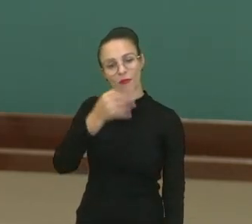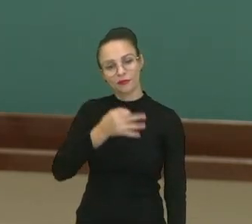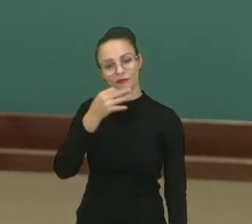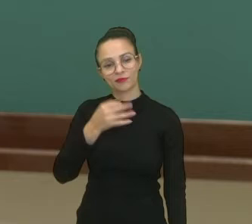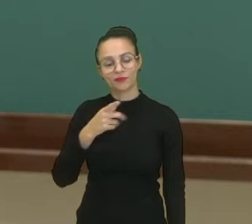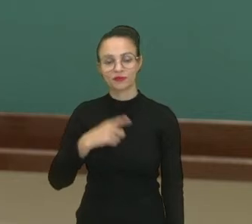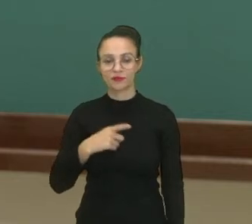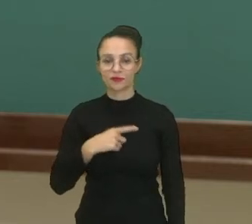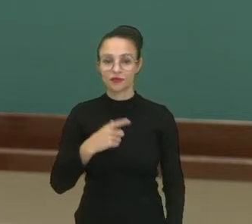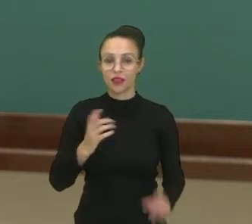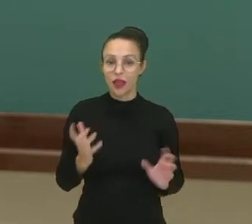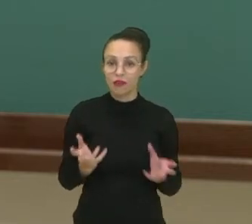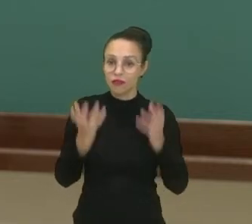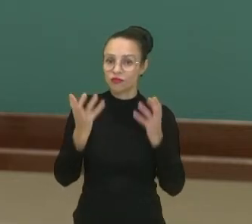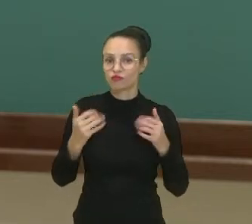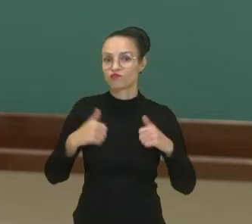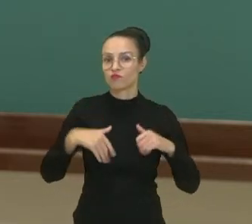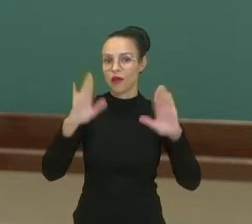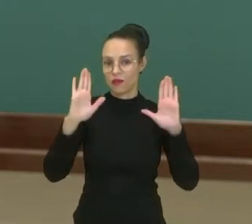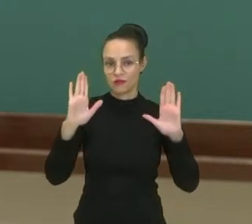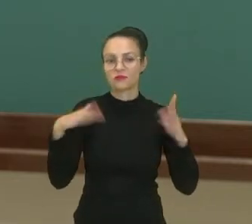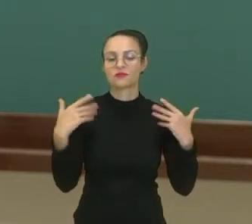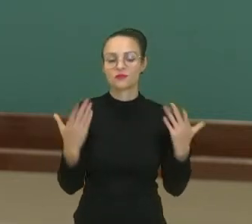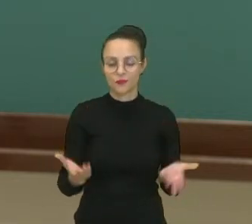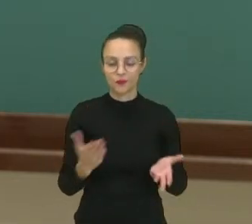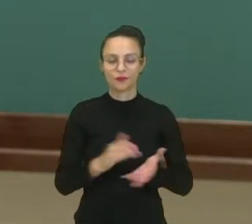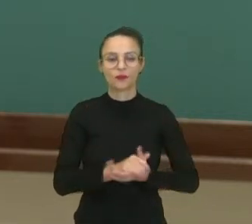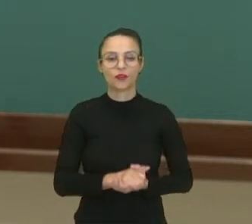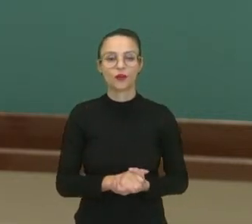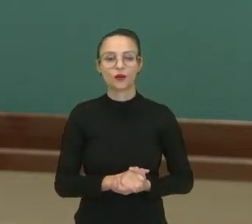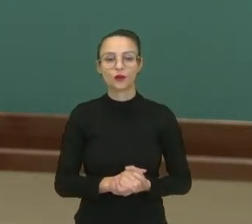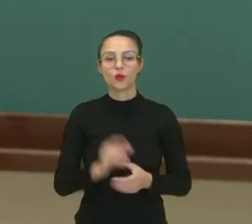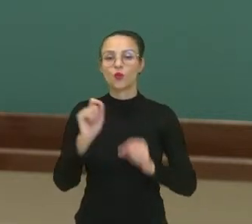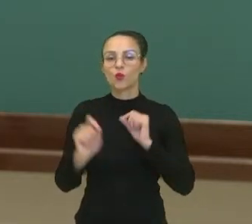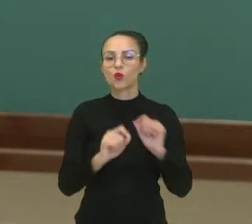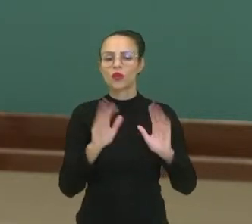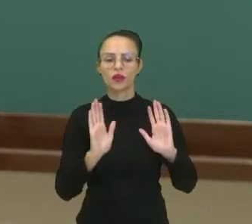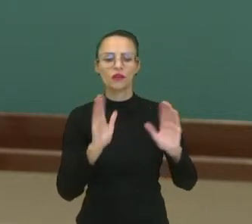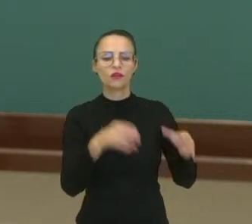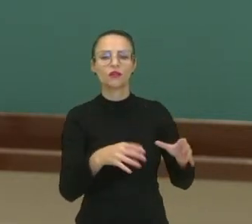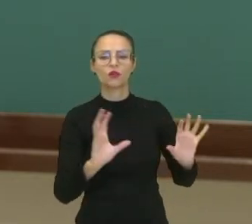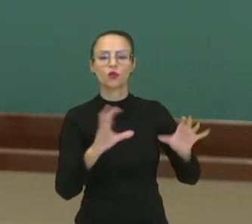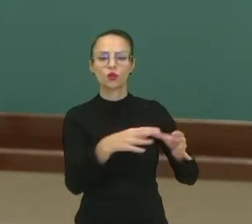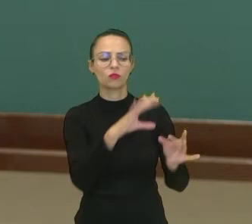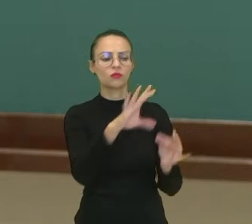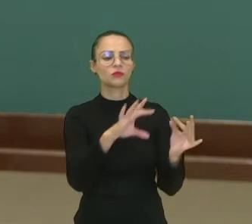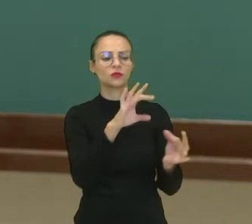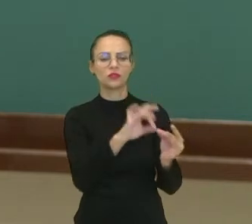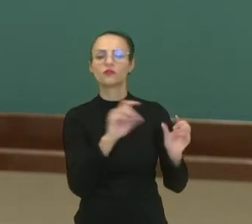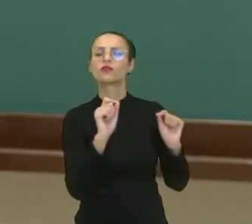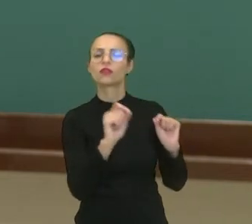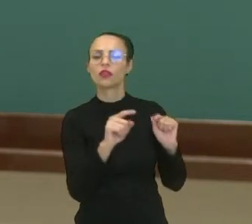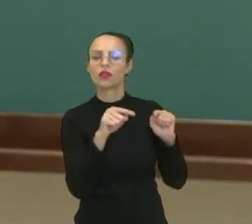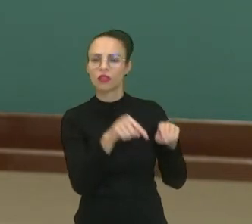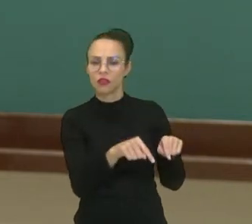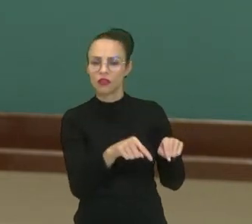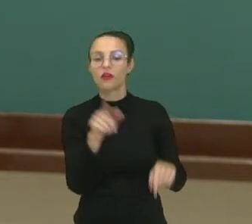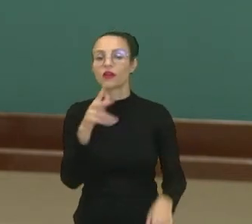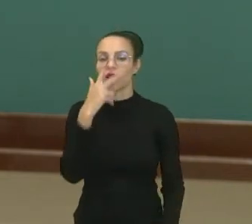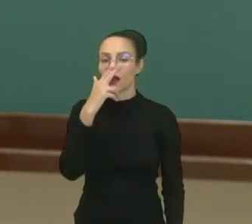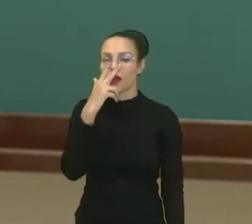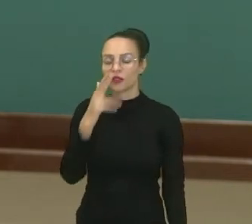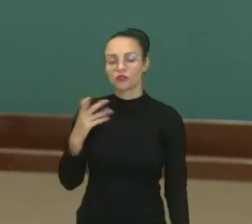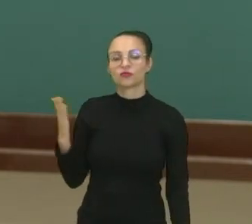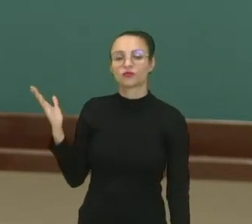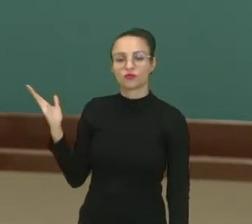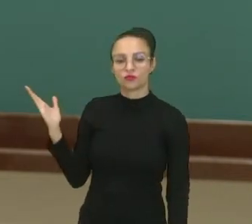ser um atrativo a mais. E aí, qual que é o público, né, o nicho para o qual está direcionado? O que você acha?